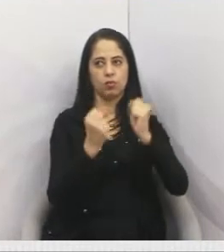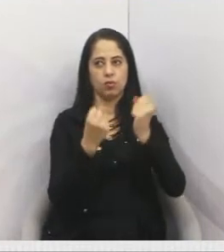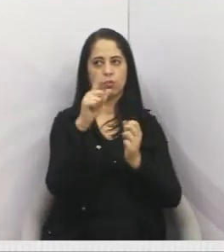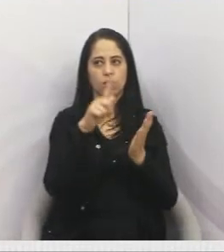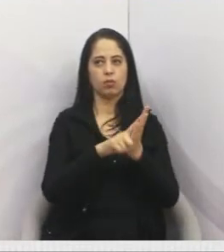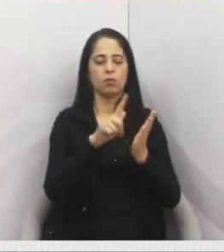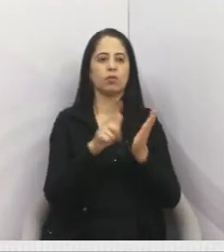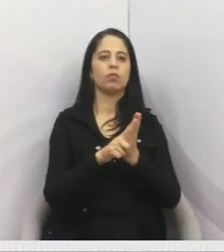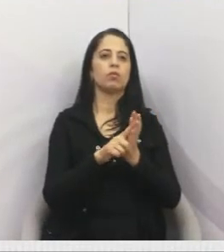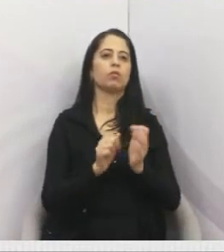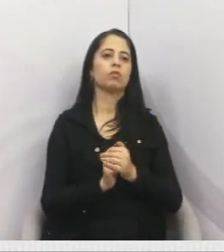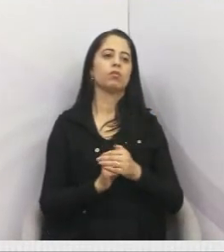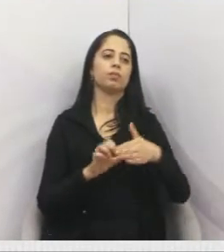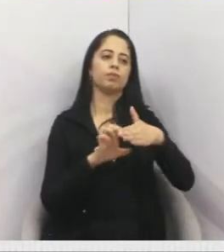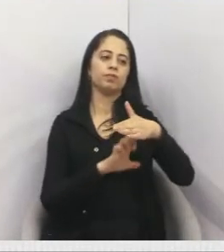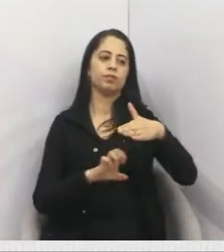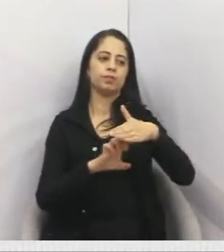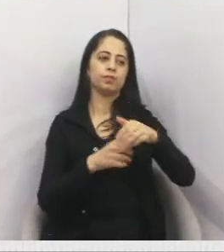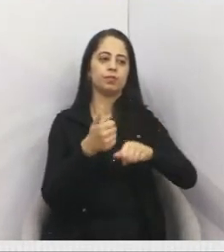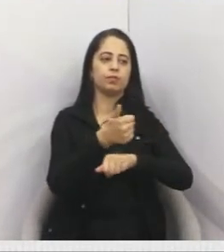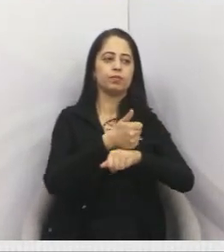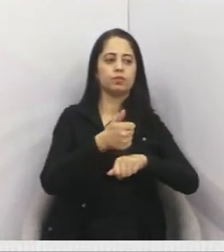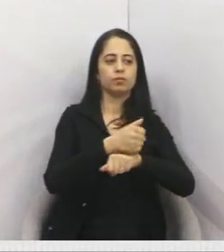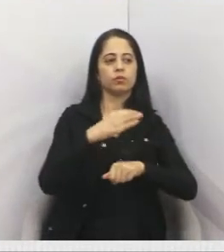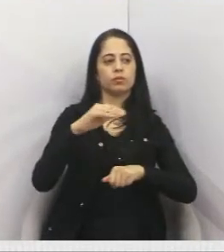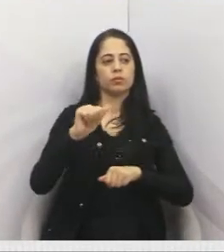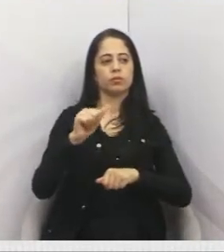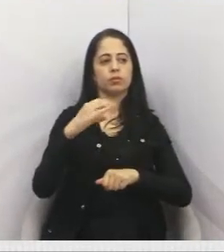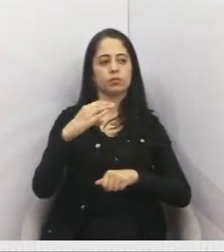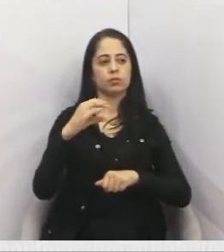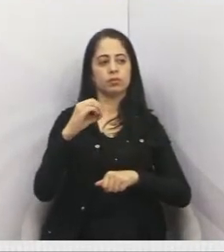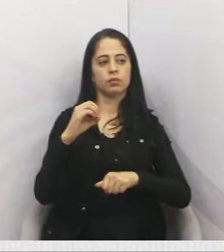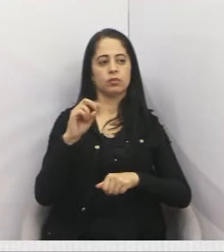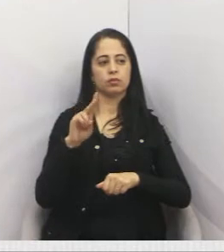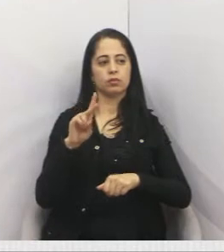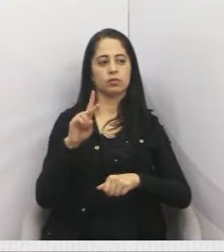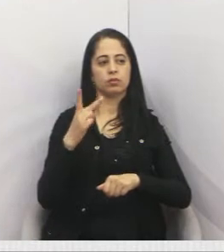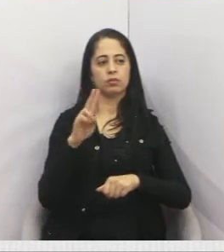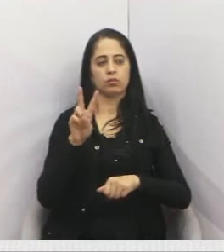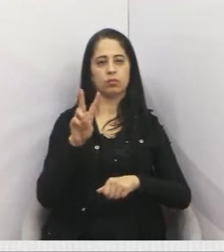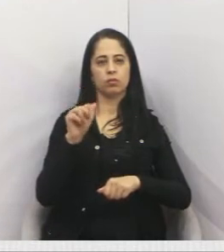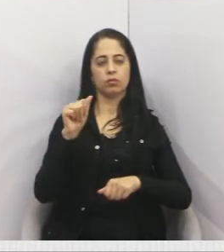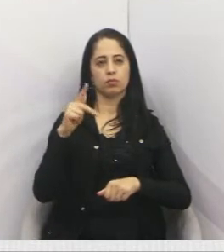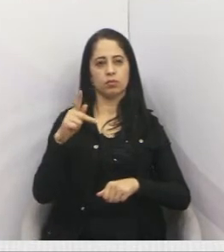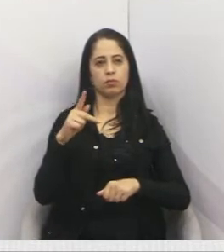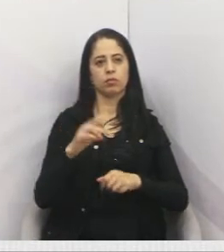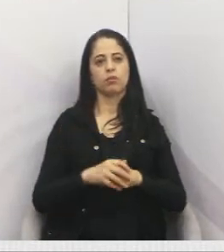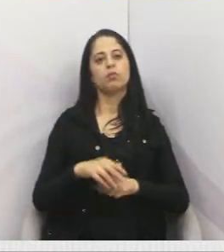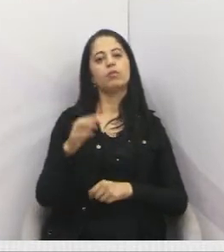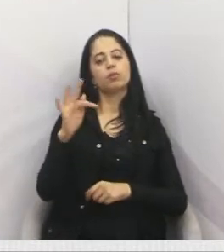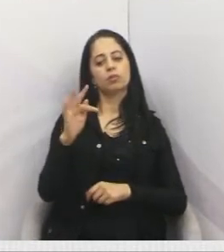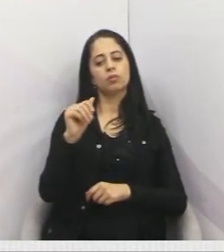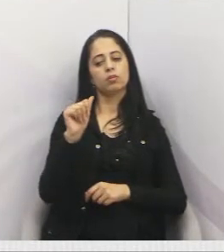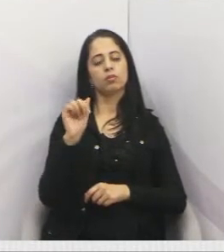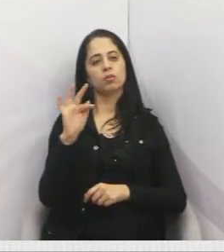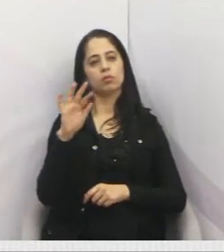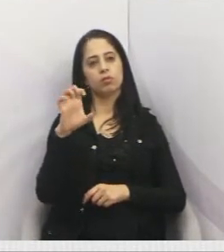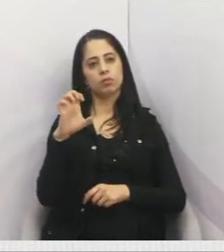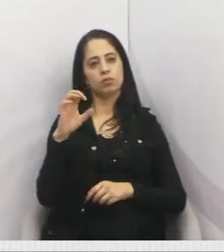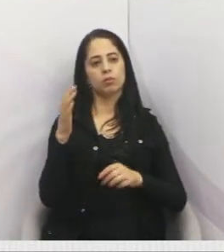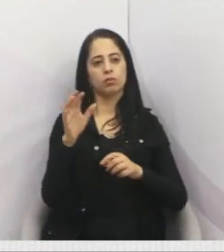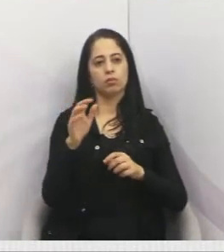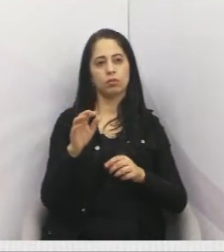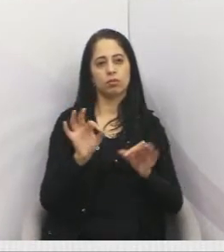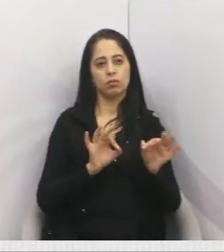Papeleiros, empresas ou entidades profissionais, ACONVAP, entidades acadêmicas e de pesquisa, FATEC,